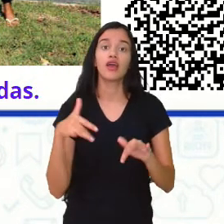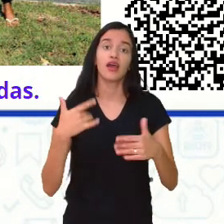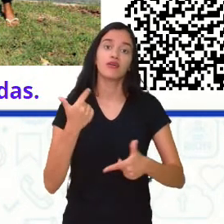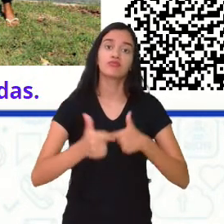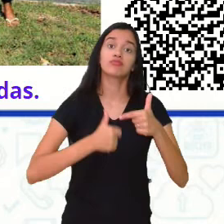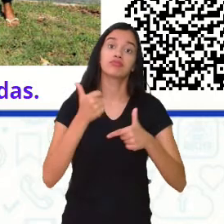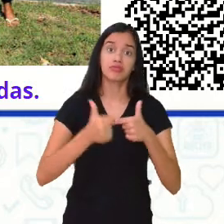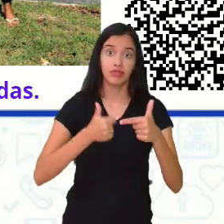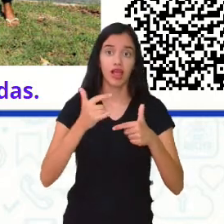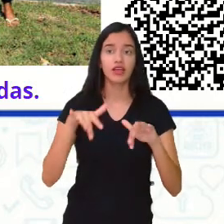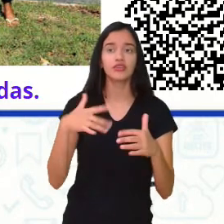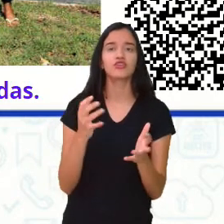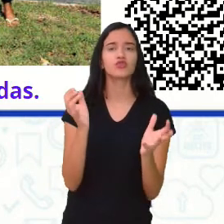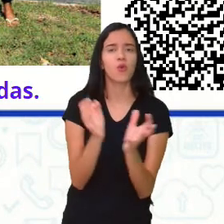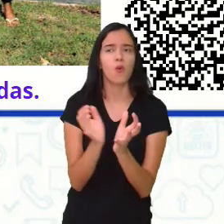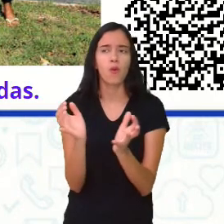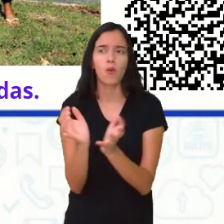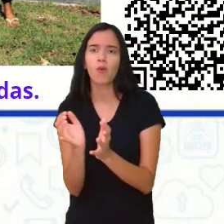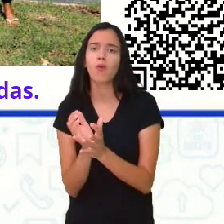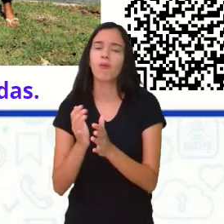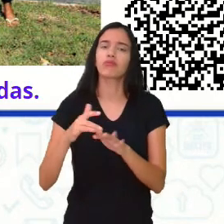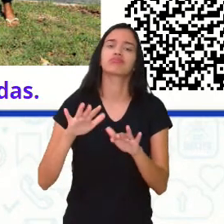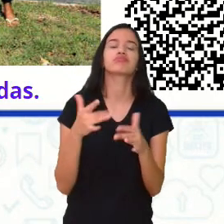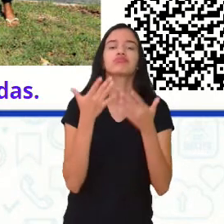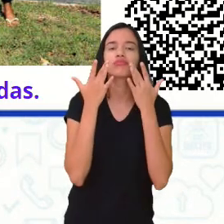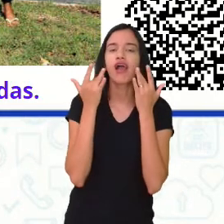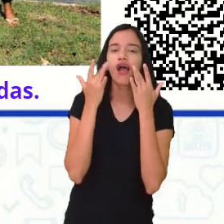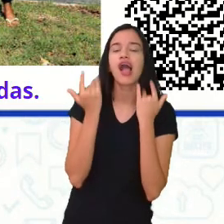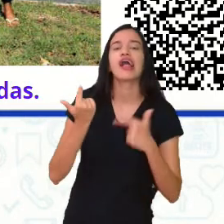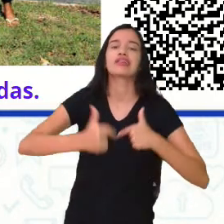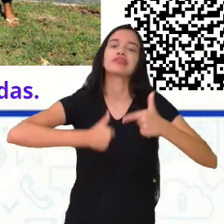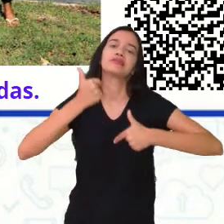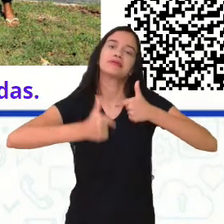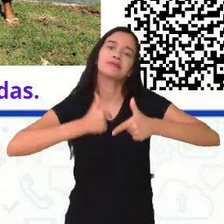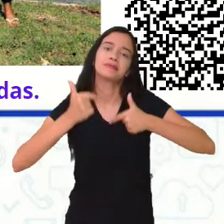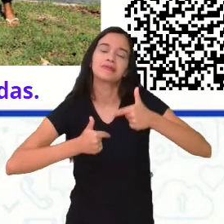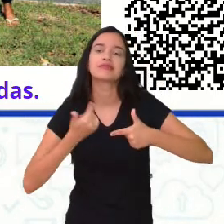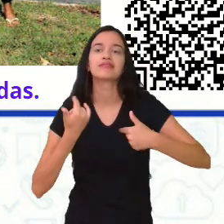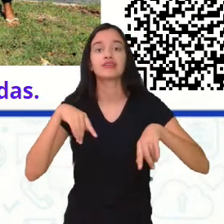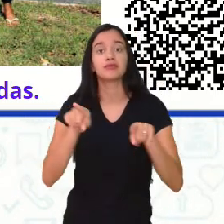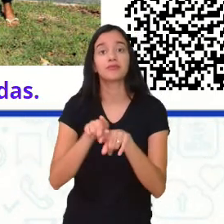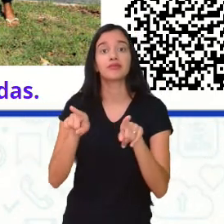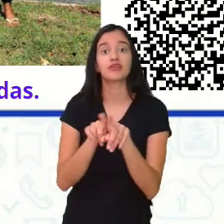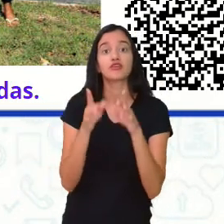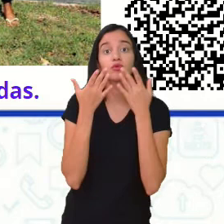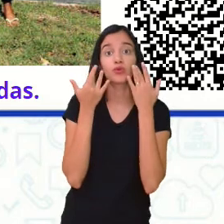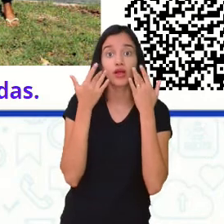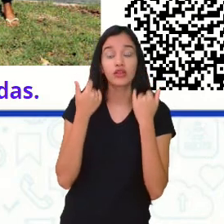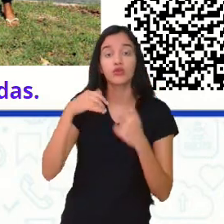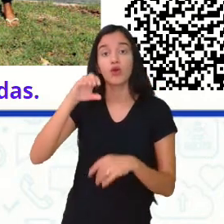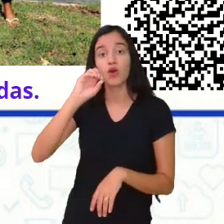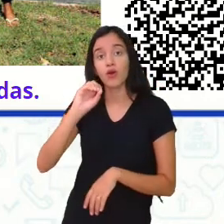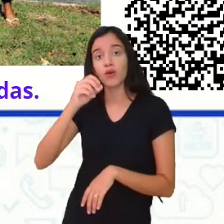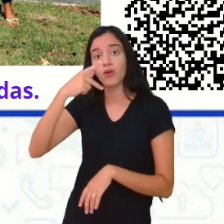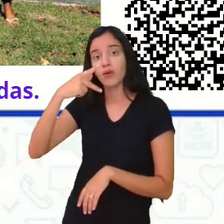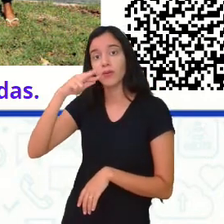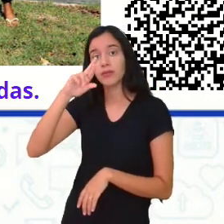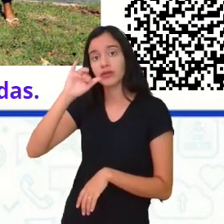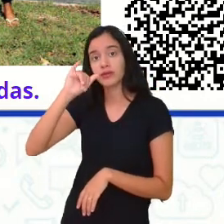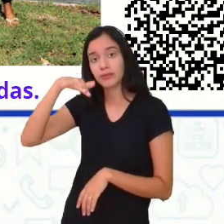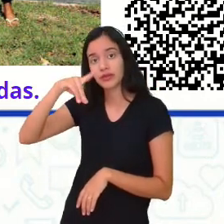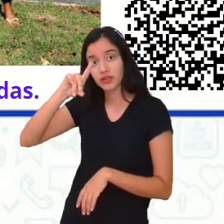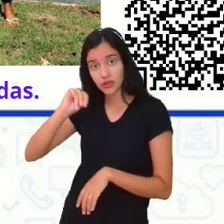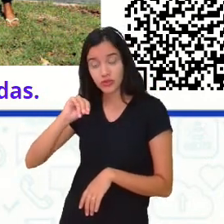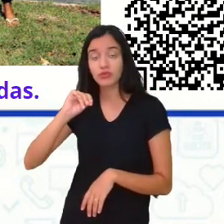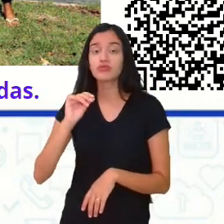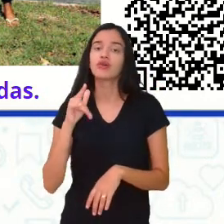Esse grupo era muito atuante e trouxe muitas discussões. Eles trabalhavam com o teatro do oprimido, né, de Augusto Boal, que envolvia o público em discussões.